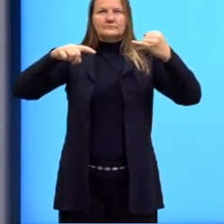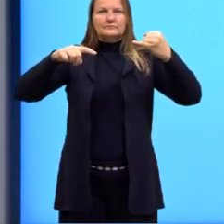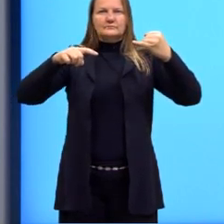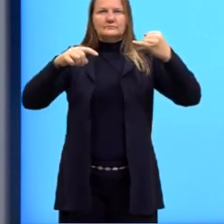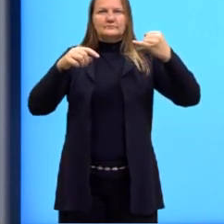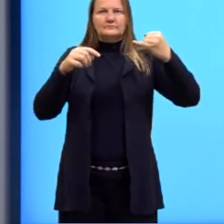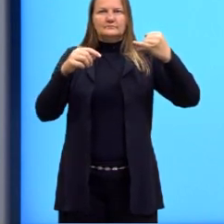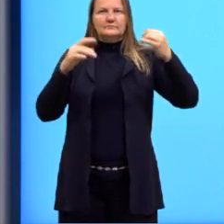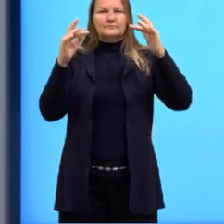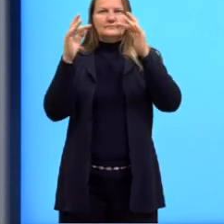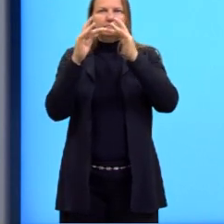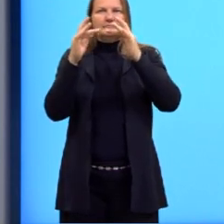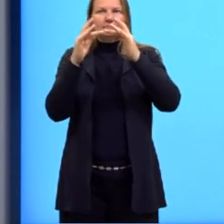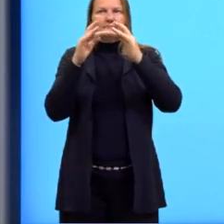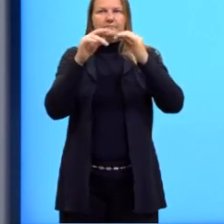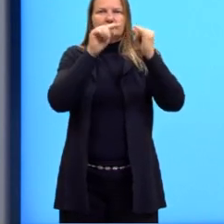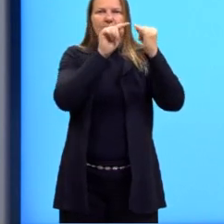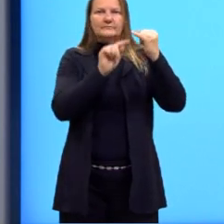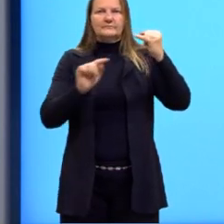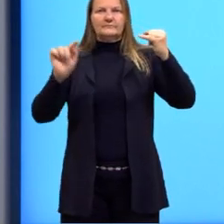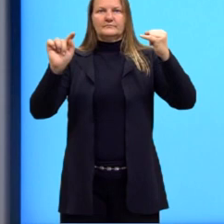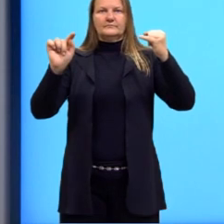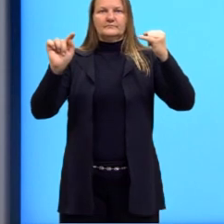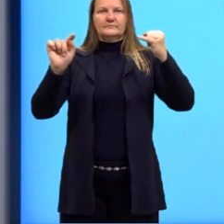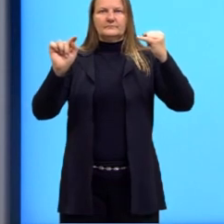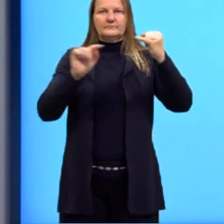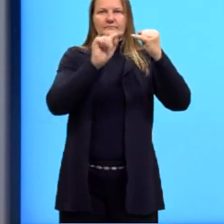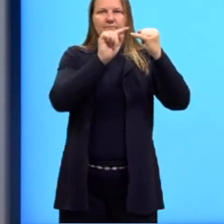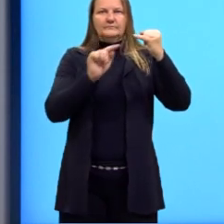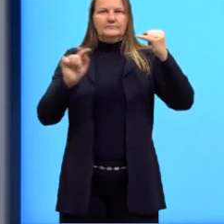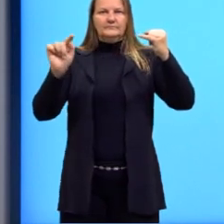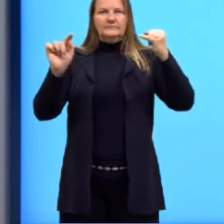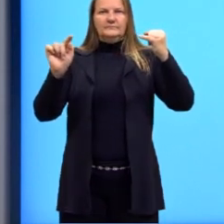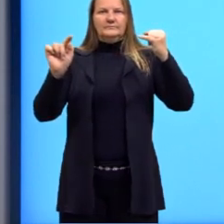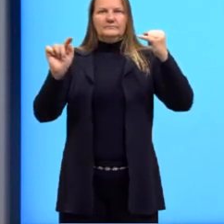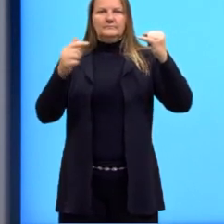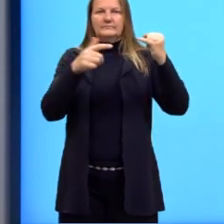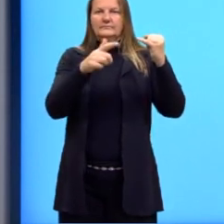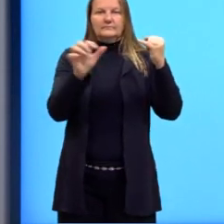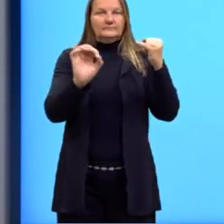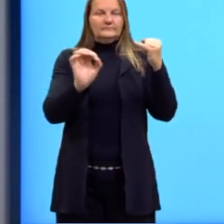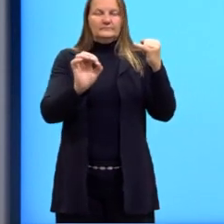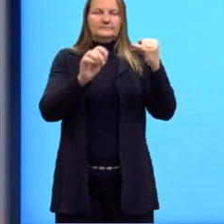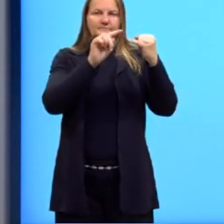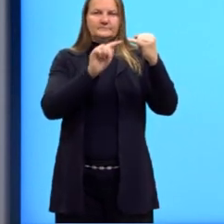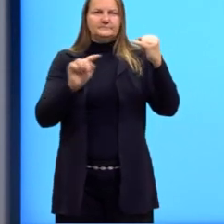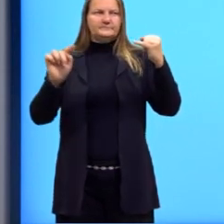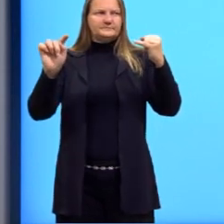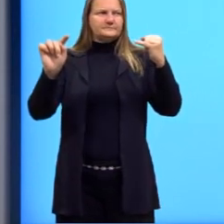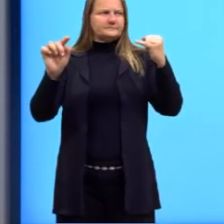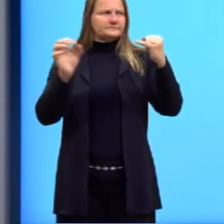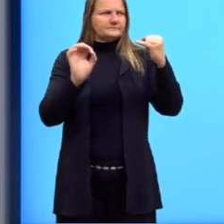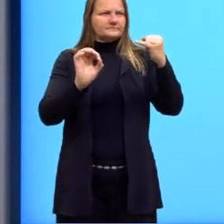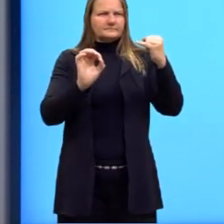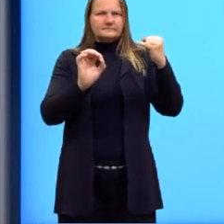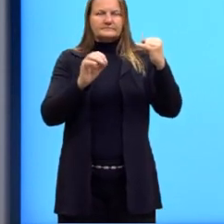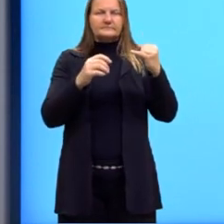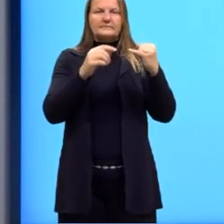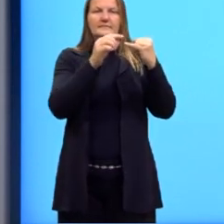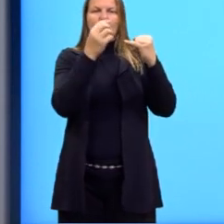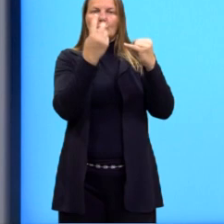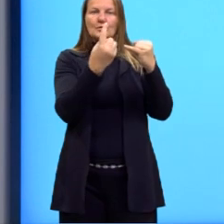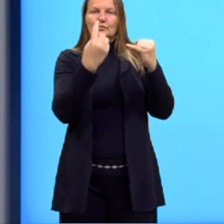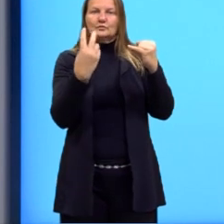tá em contato com esse terceiro tá não existe um ponto né em comum aqui entre eles que Connect esses três ao mesmo